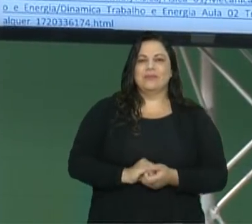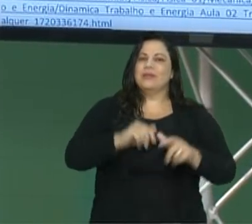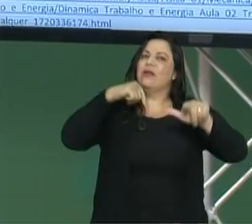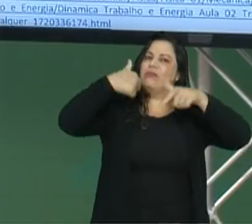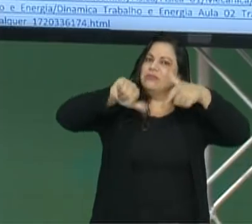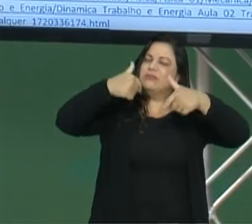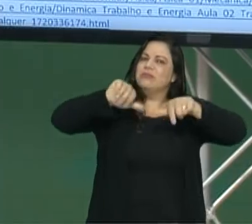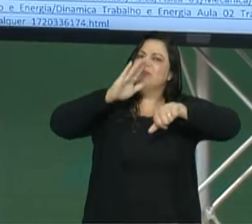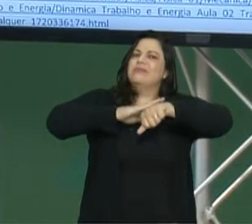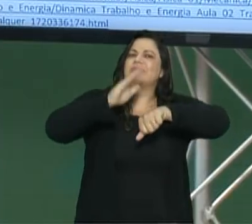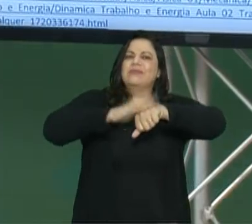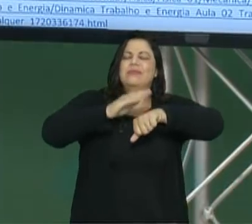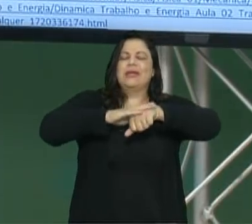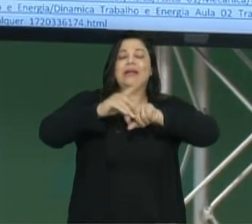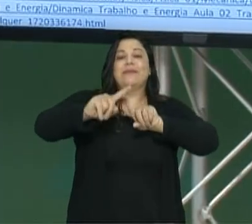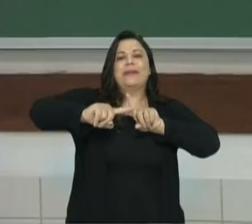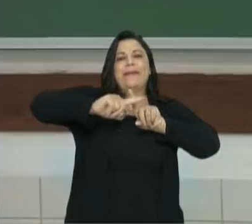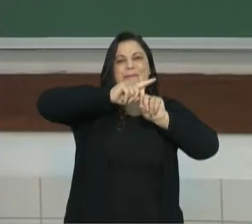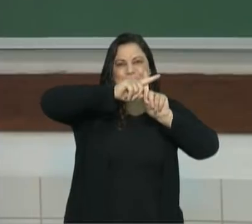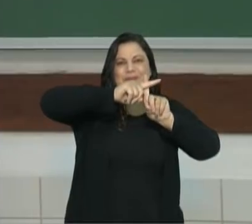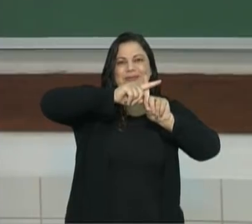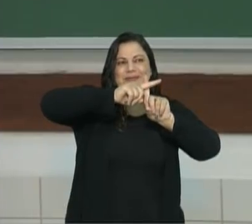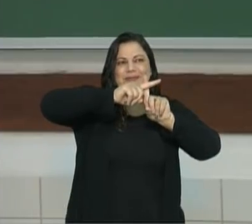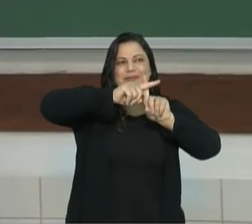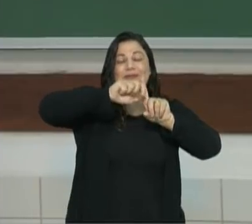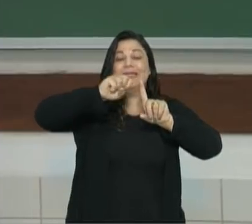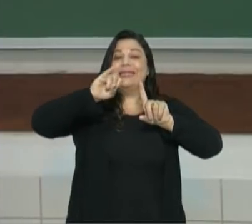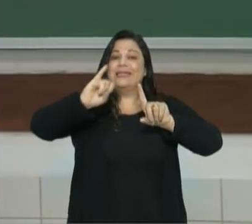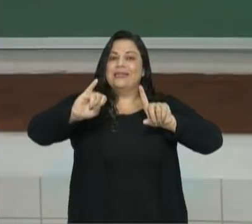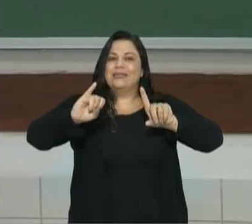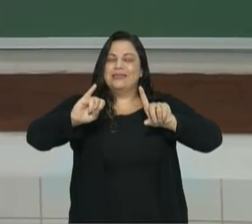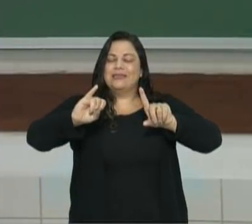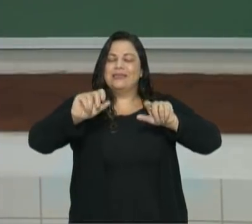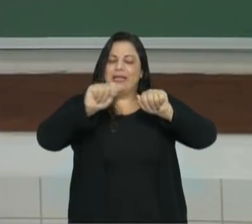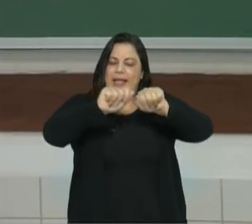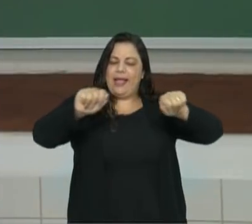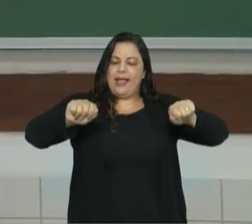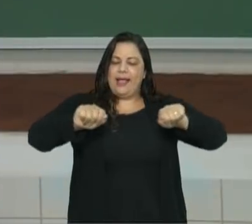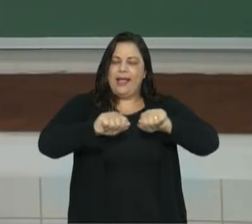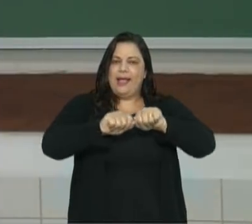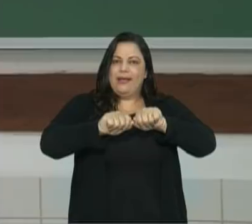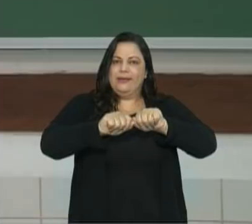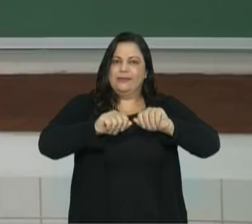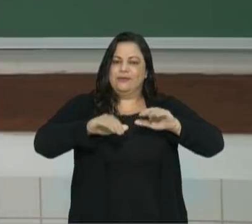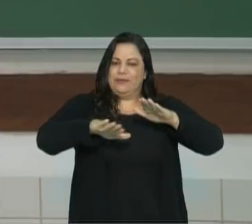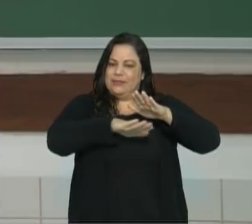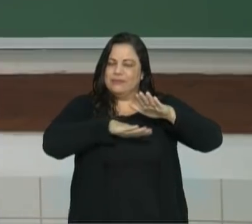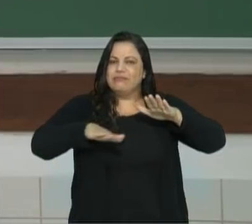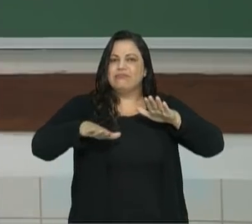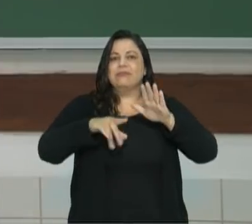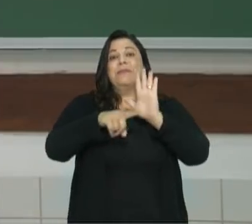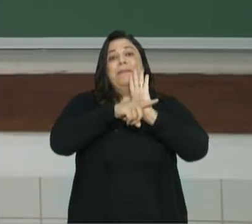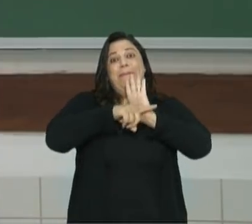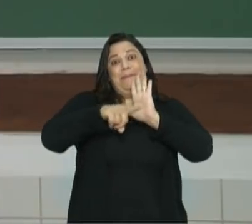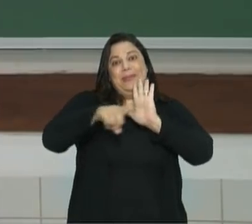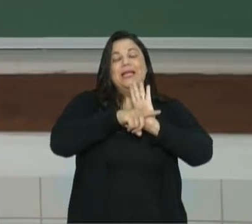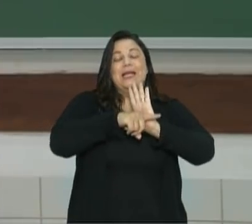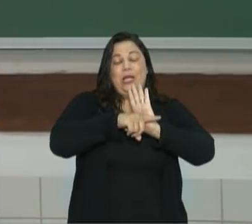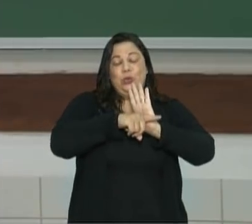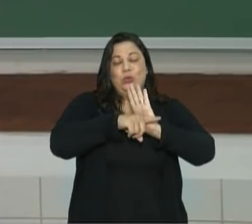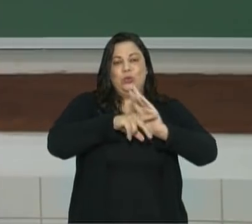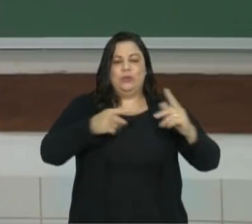também ele é positivo. Se essa área estivesse na parte de baixo, nós poderíamos dizer que isso é uma força negativa, quer dizer que ele está contra